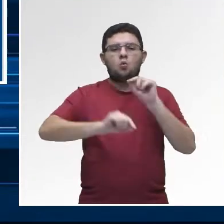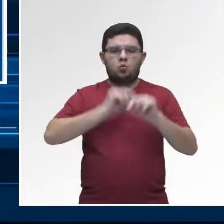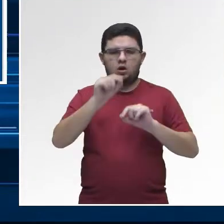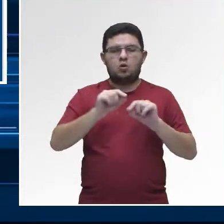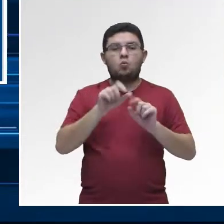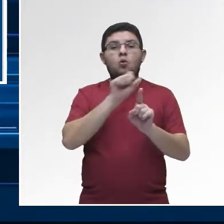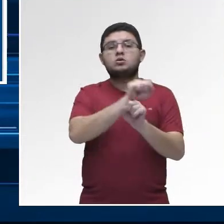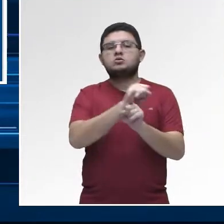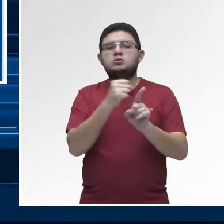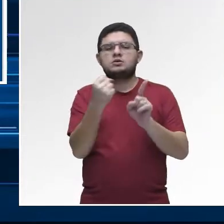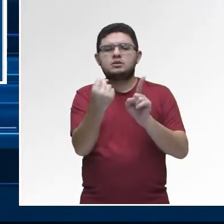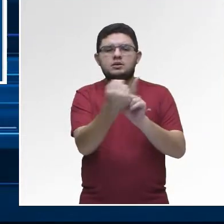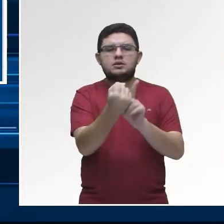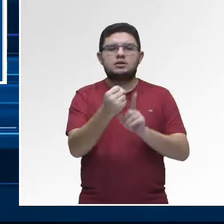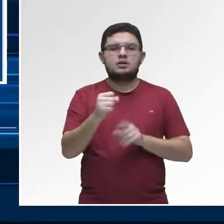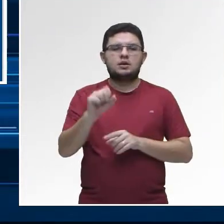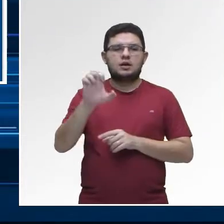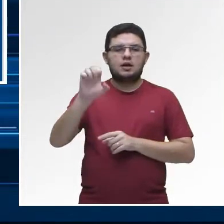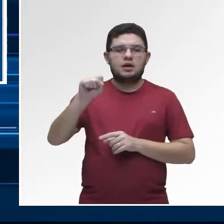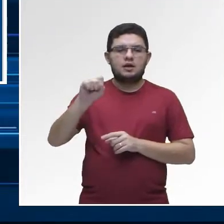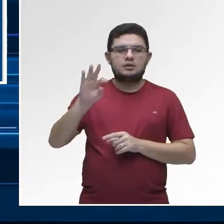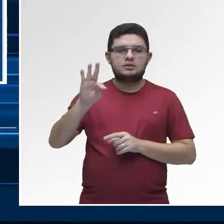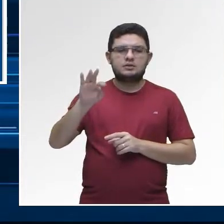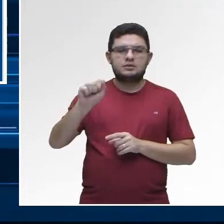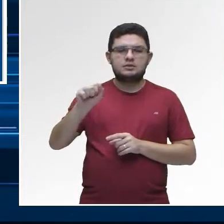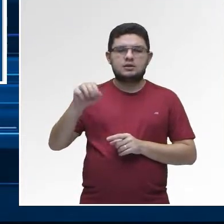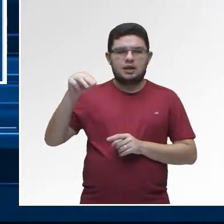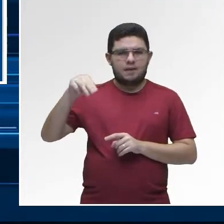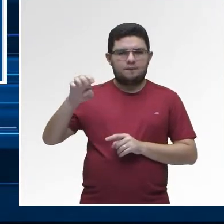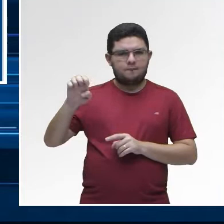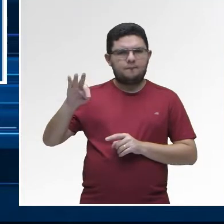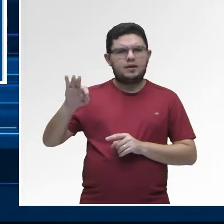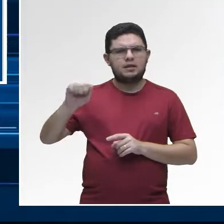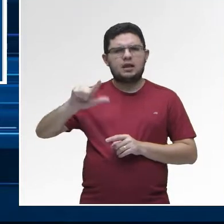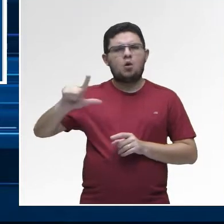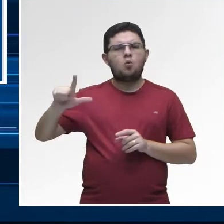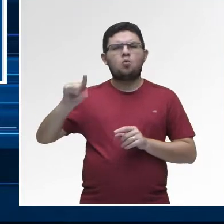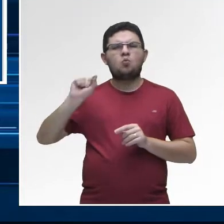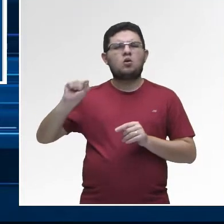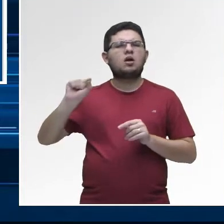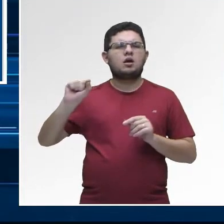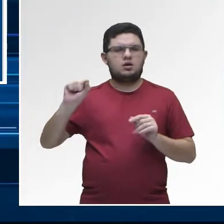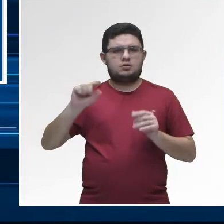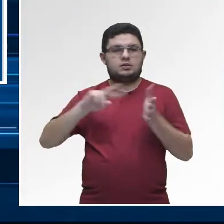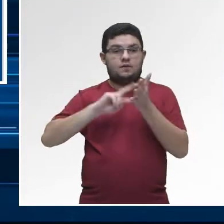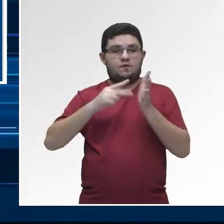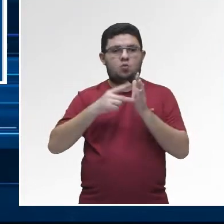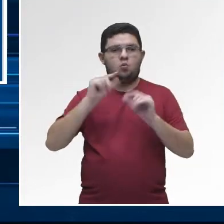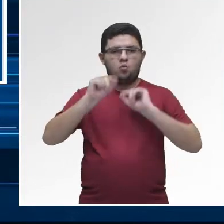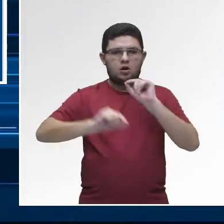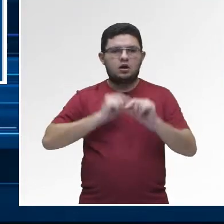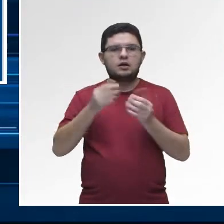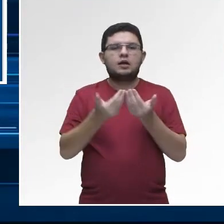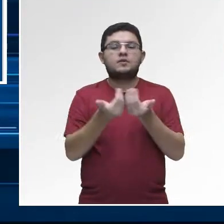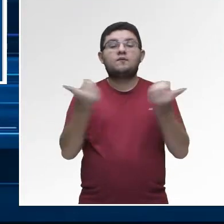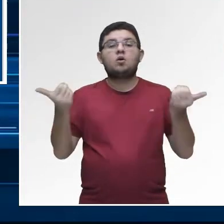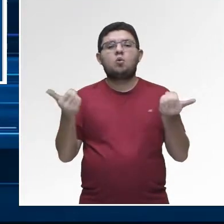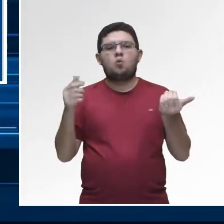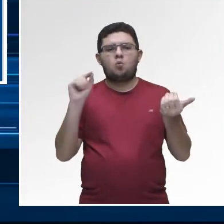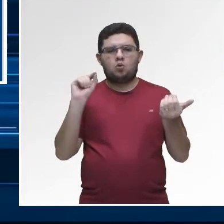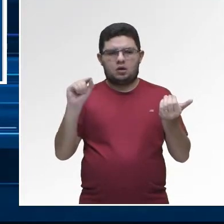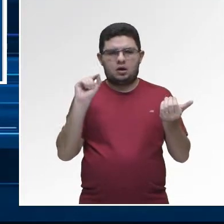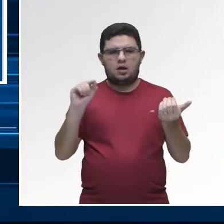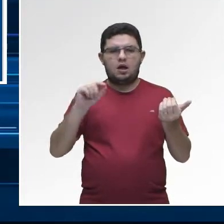professor? O que é essa questão de estamental? Estamental significa dizer que ela está dividida em estamentos, ou